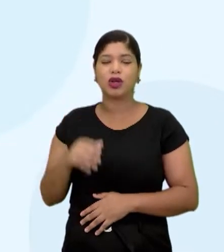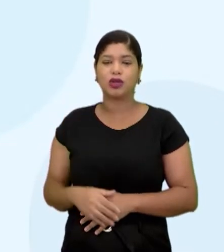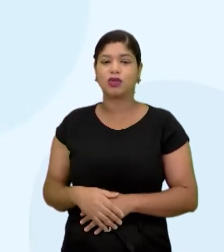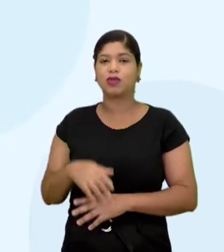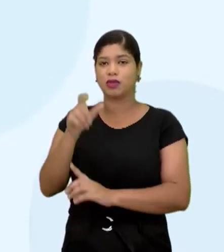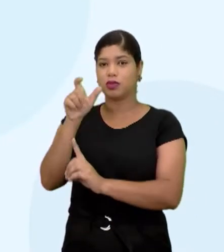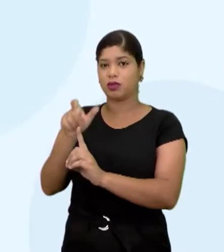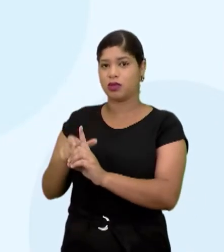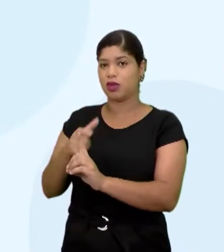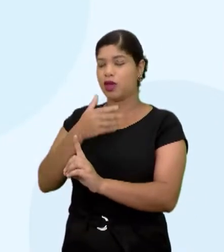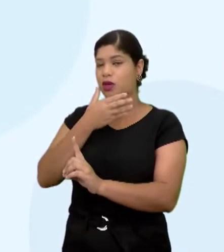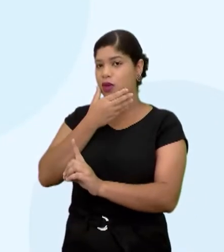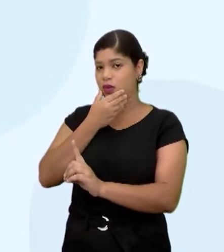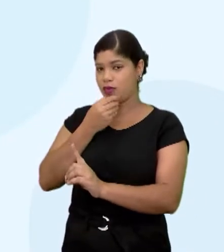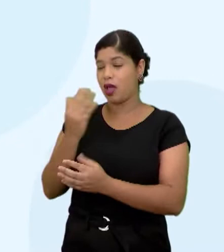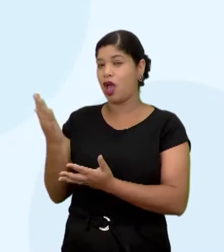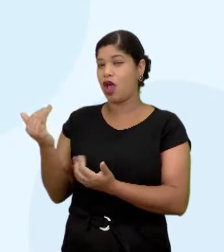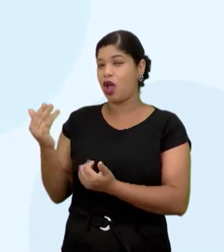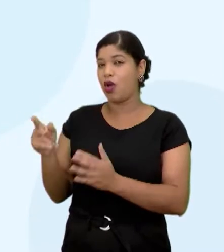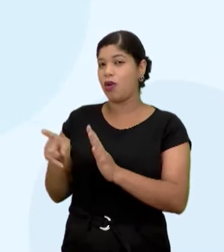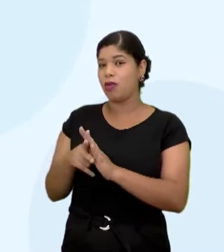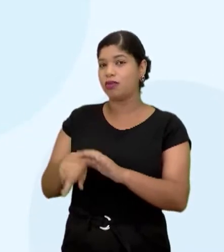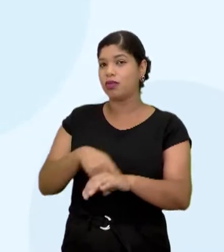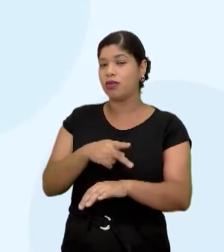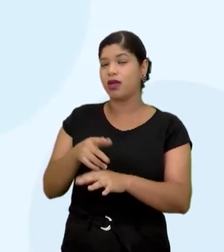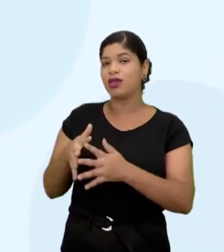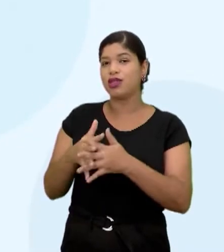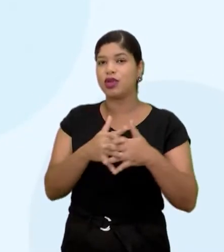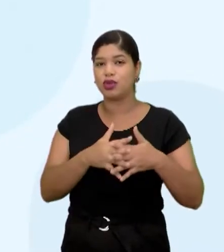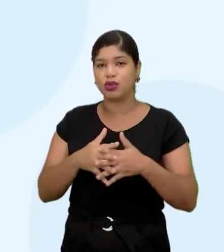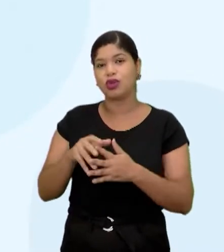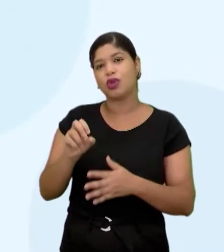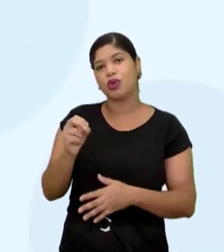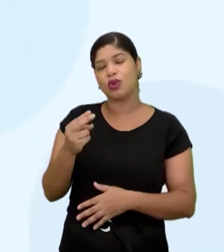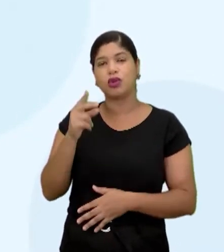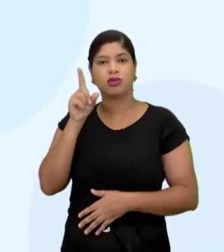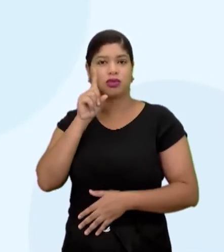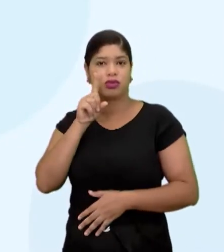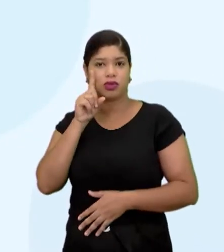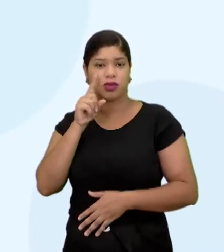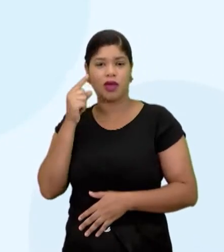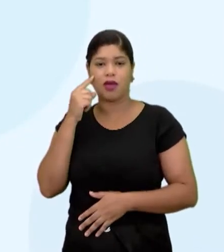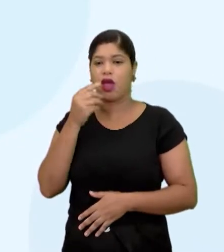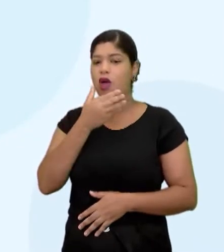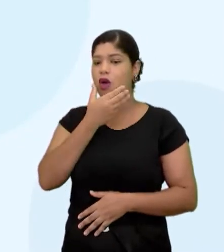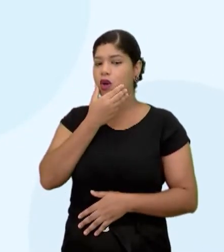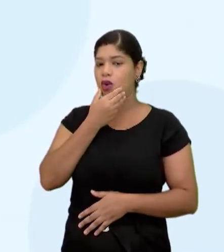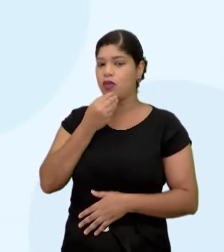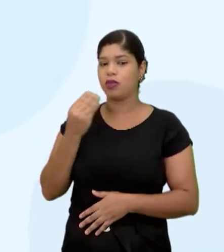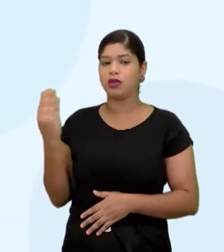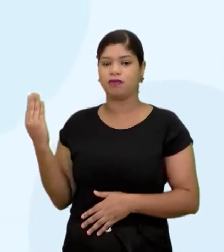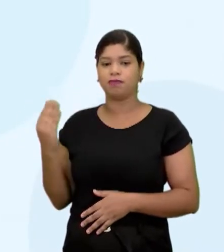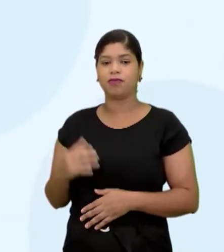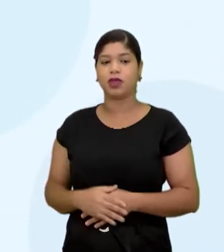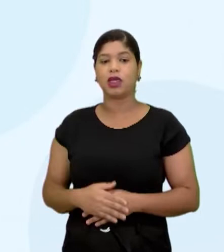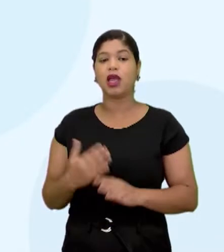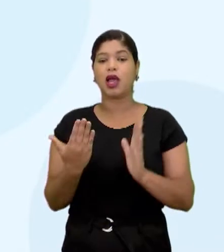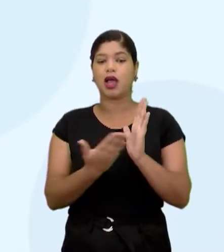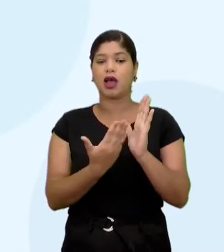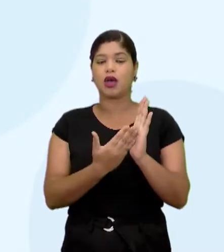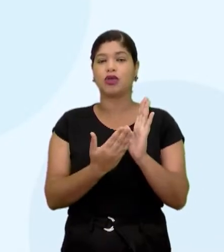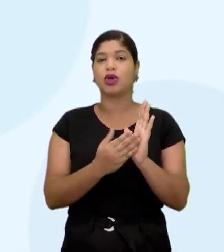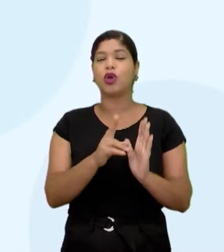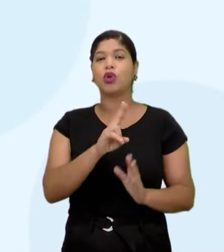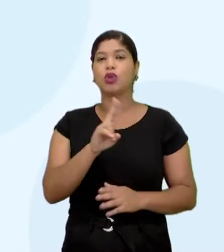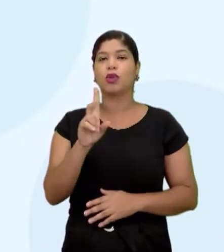estadunidense Christopher mccandless né cuja trajetória foi narrada em um livro chamado na